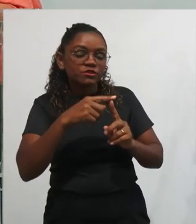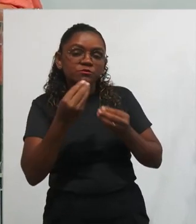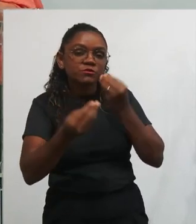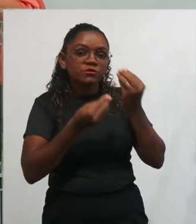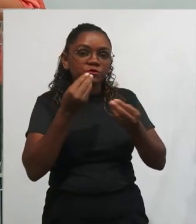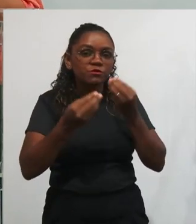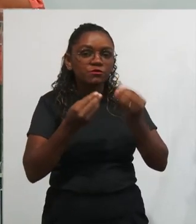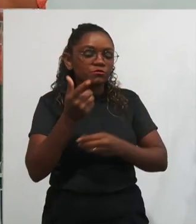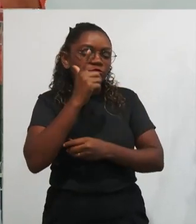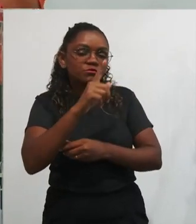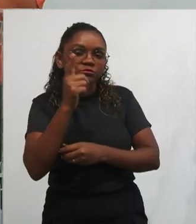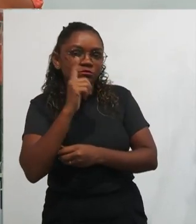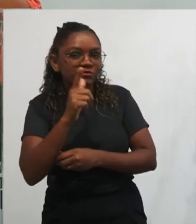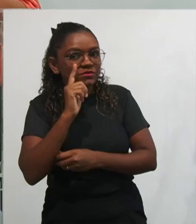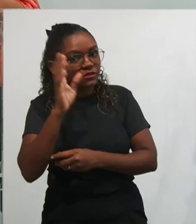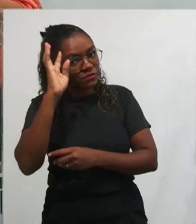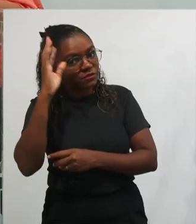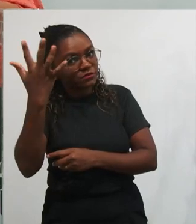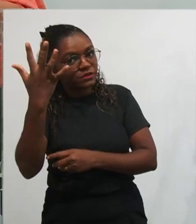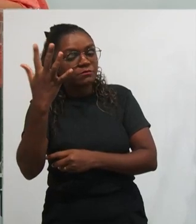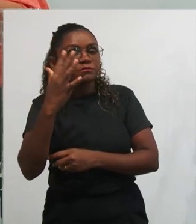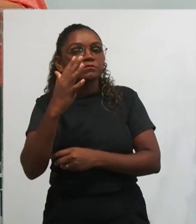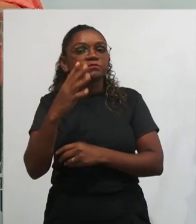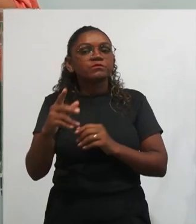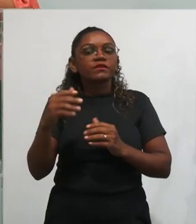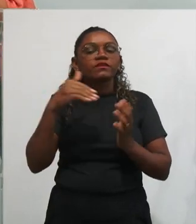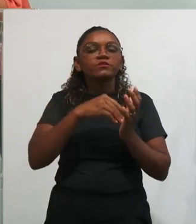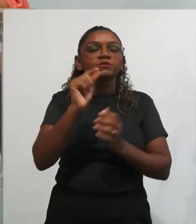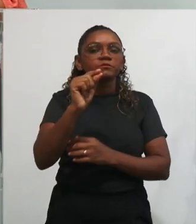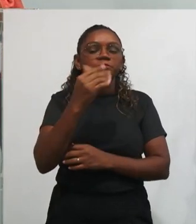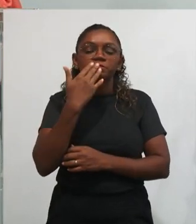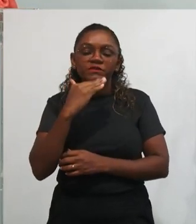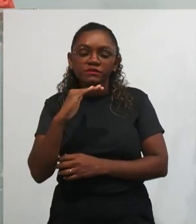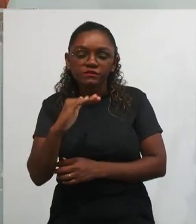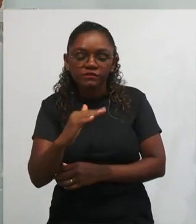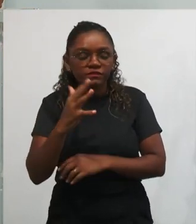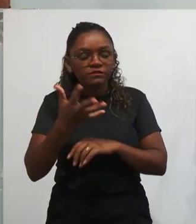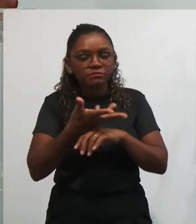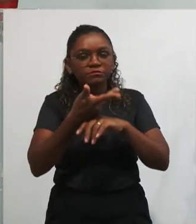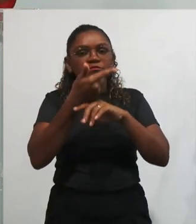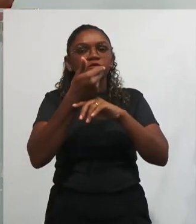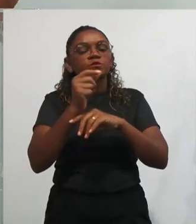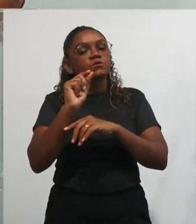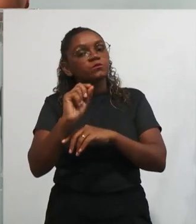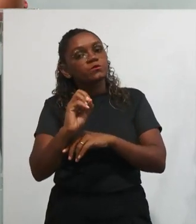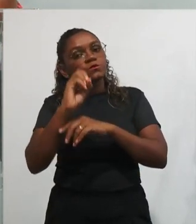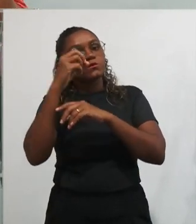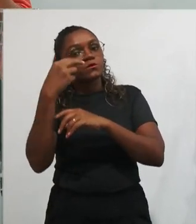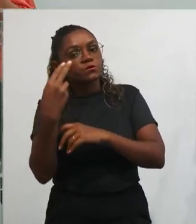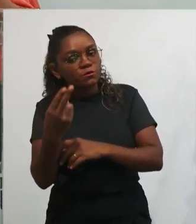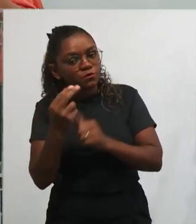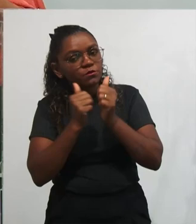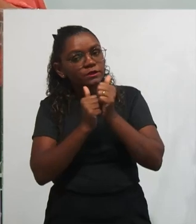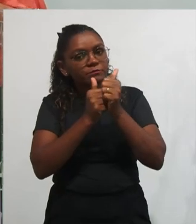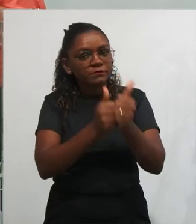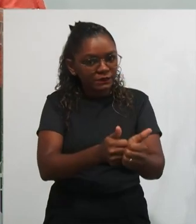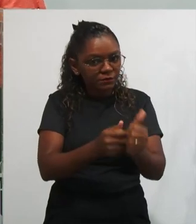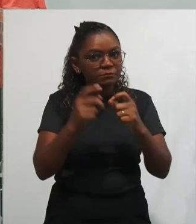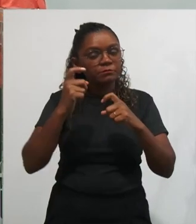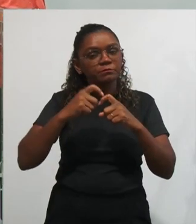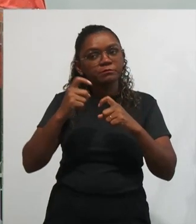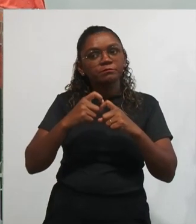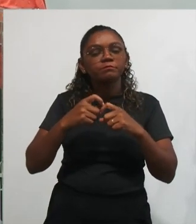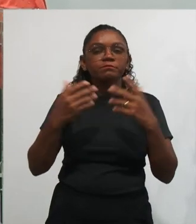situação até que essa criança possa eh ou melhorar essa situação ou ela ser acompanhada clinicamente